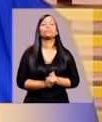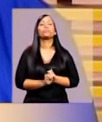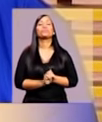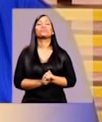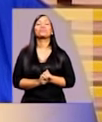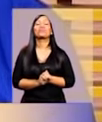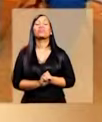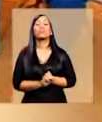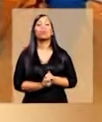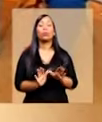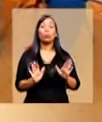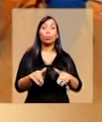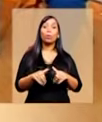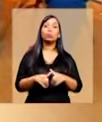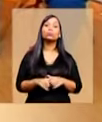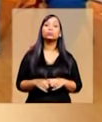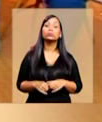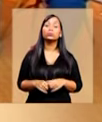de trás para frente.